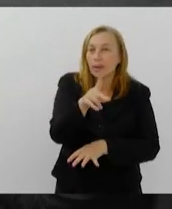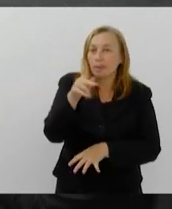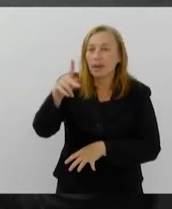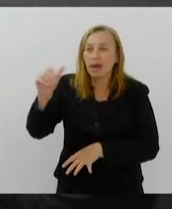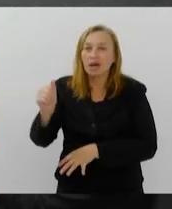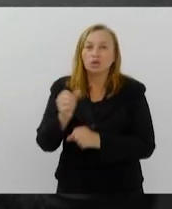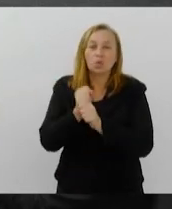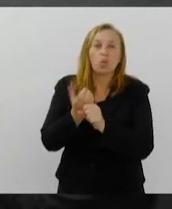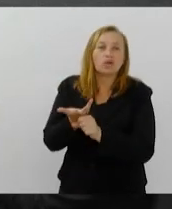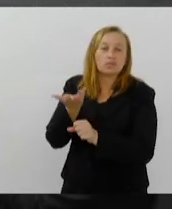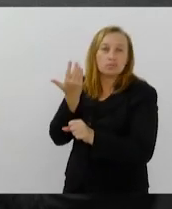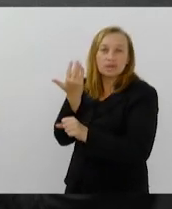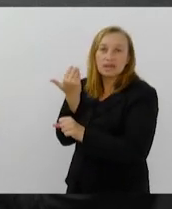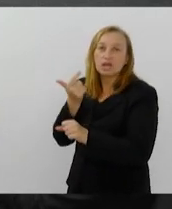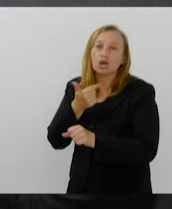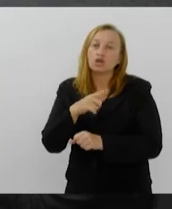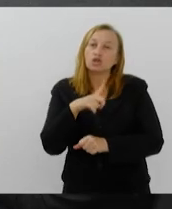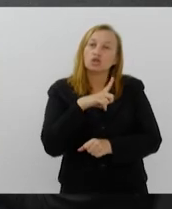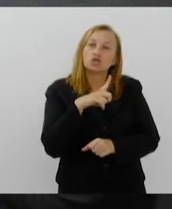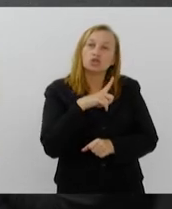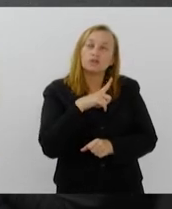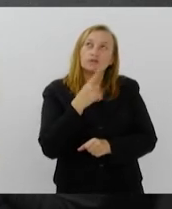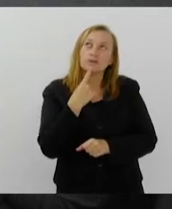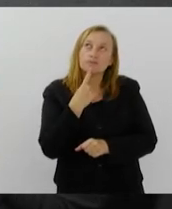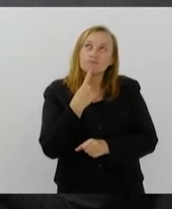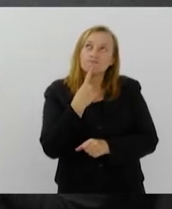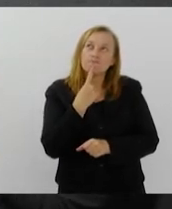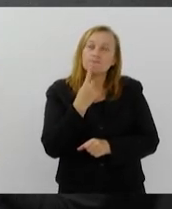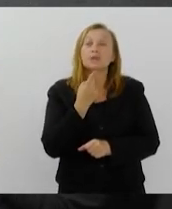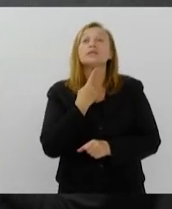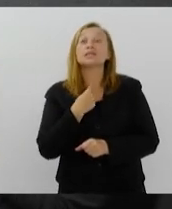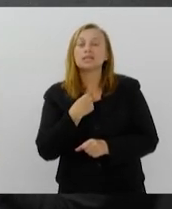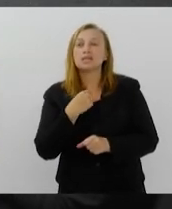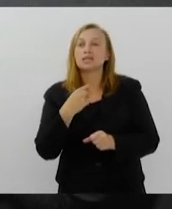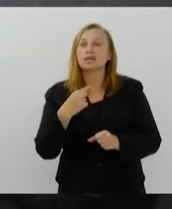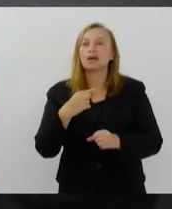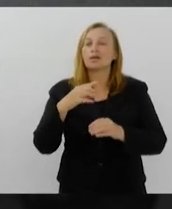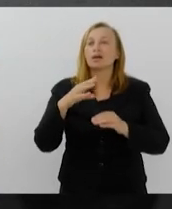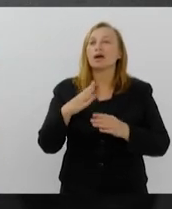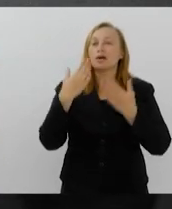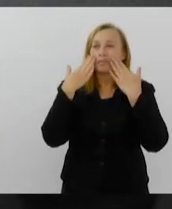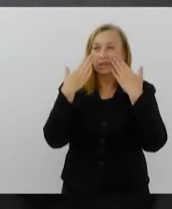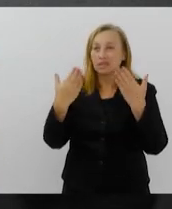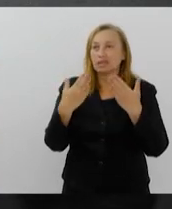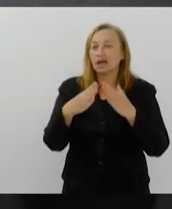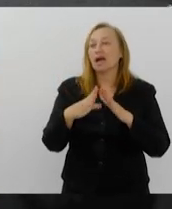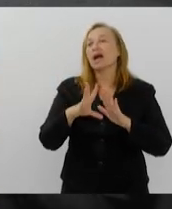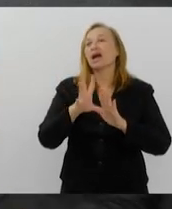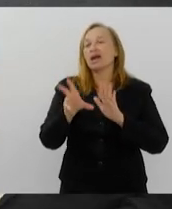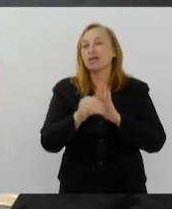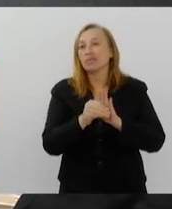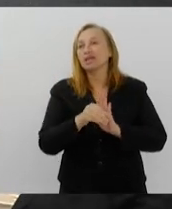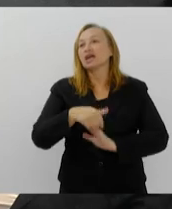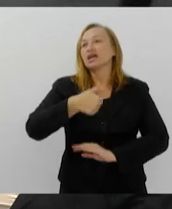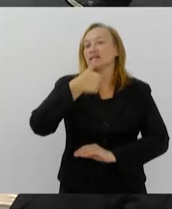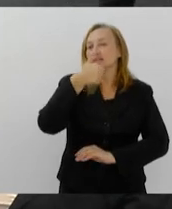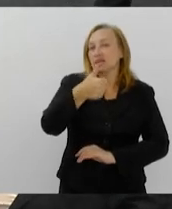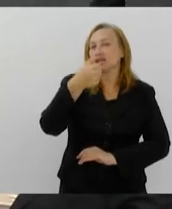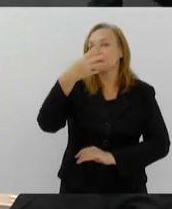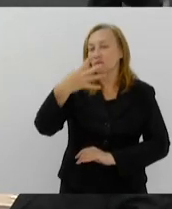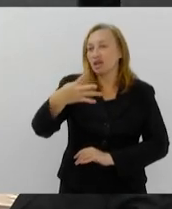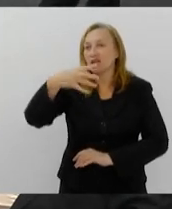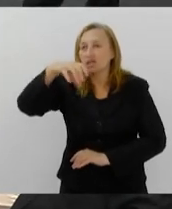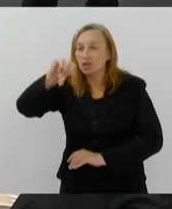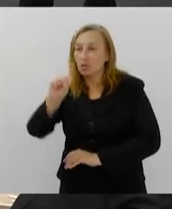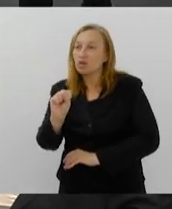passado, eu tive a satisfação de apresentar a emenda número 148, que exatamente